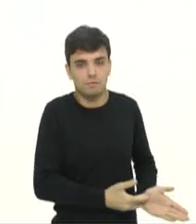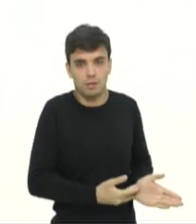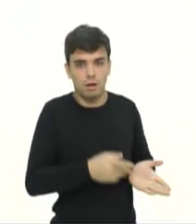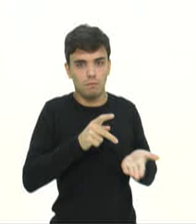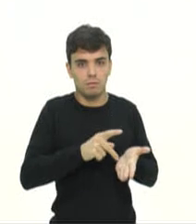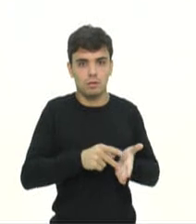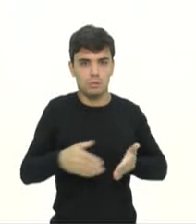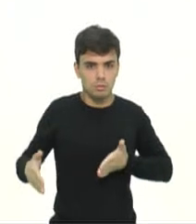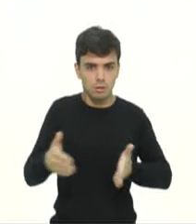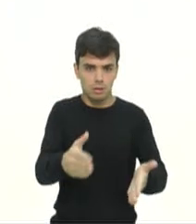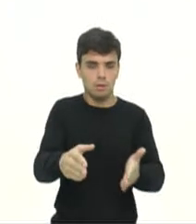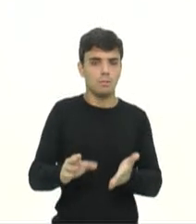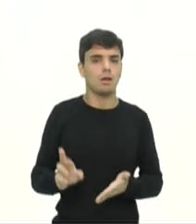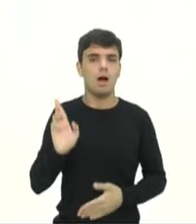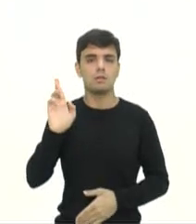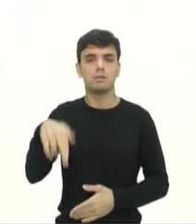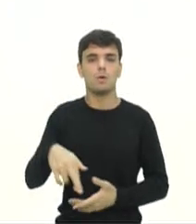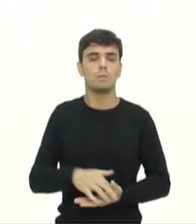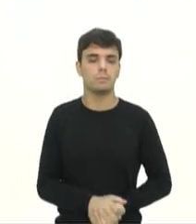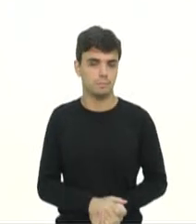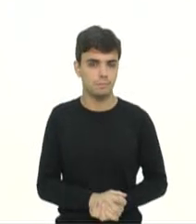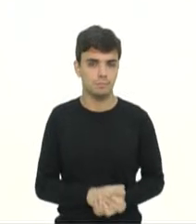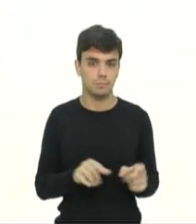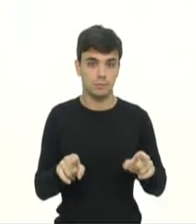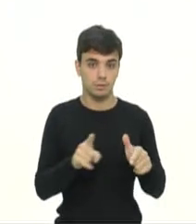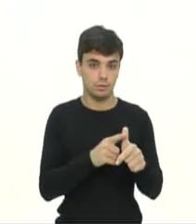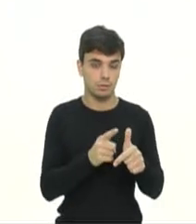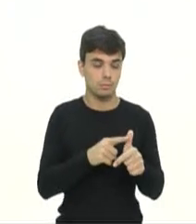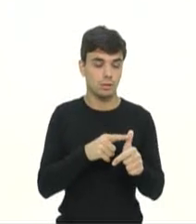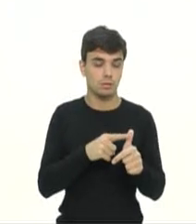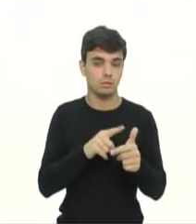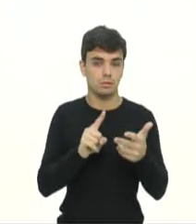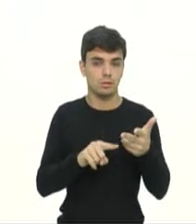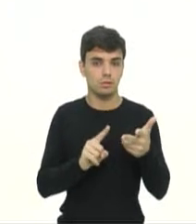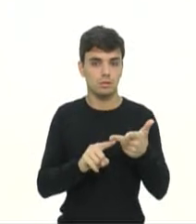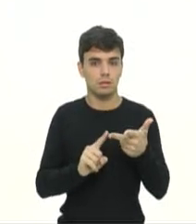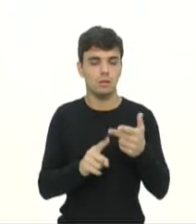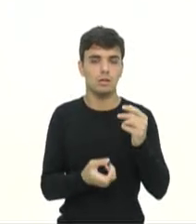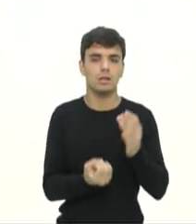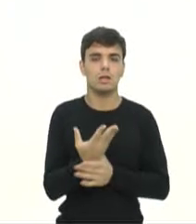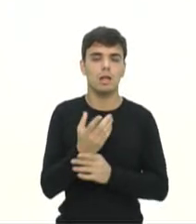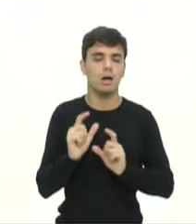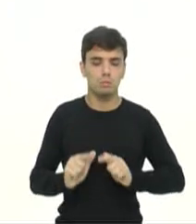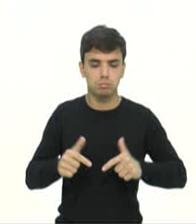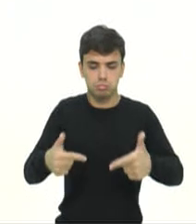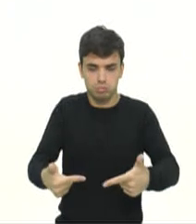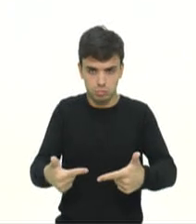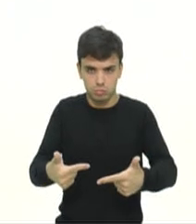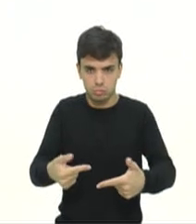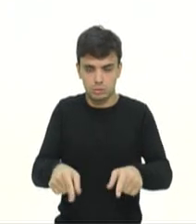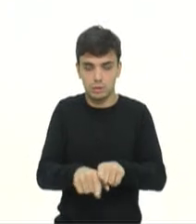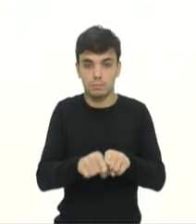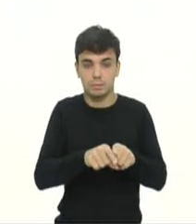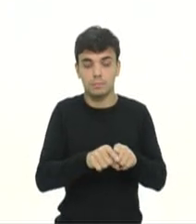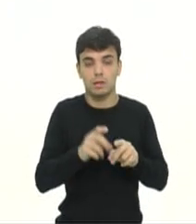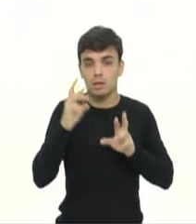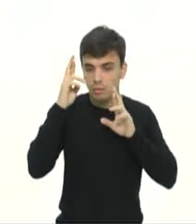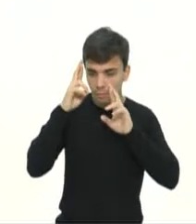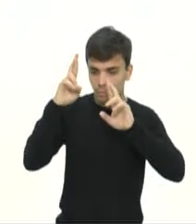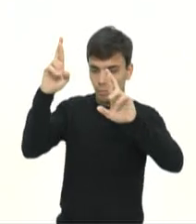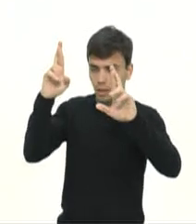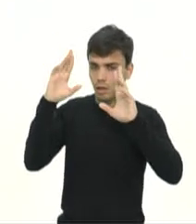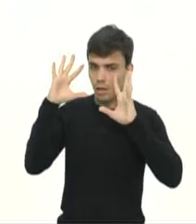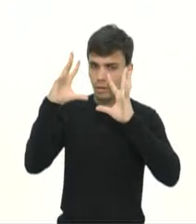caminho da razão. Terceira, criar o intuito de esforço. A quarta, respeitar acima de